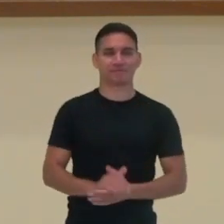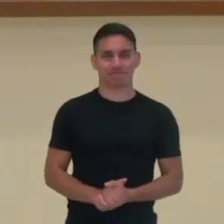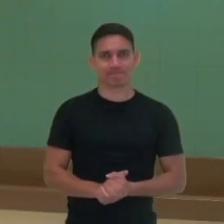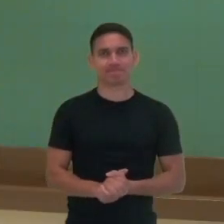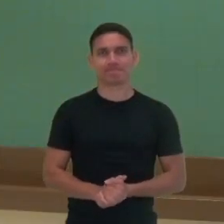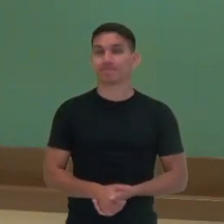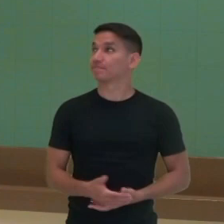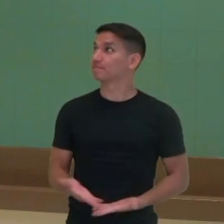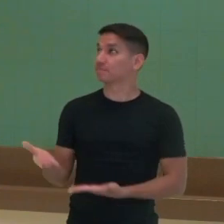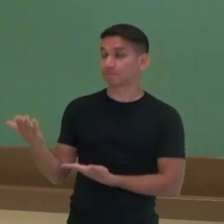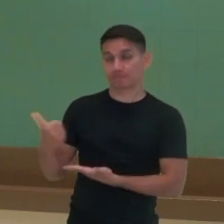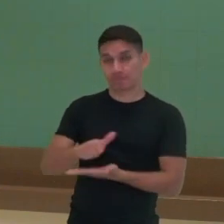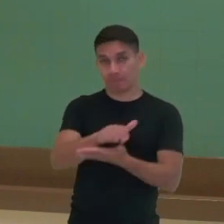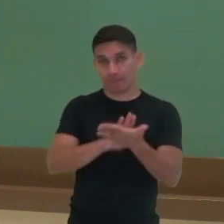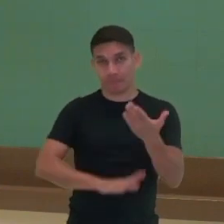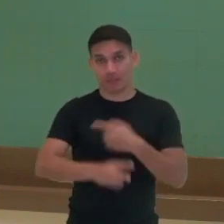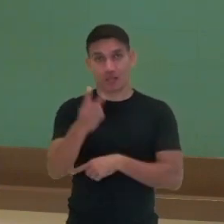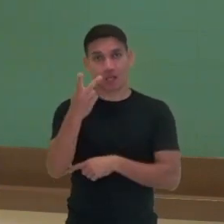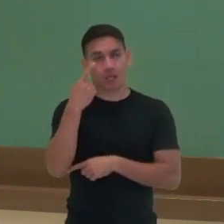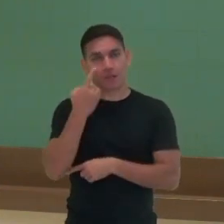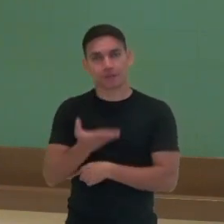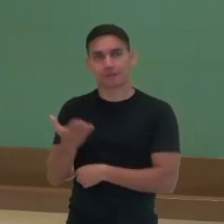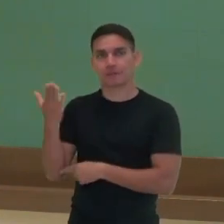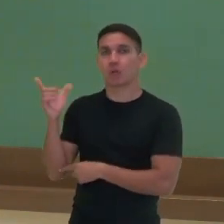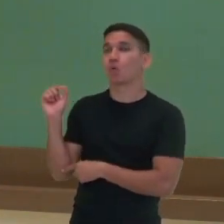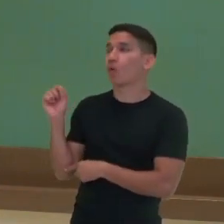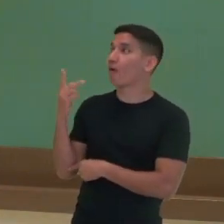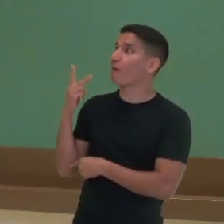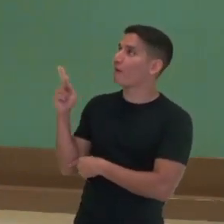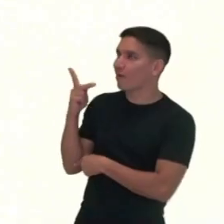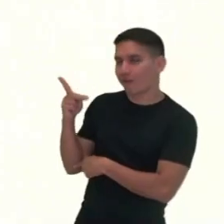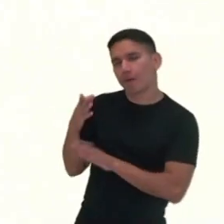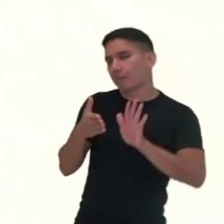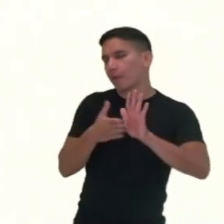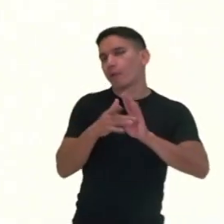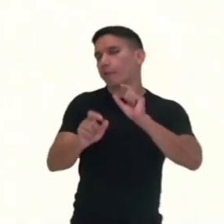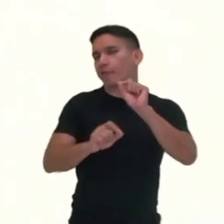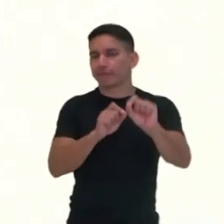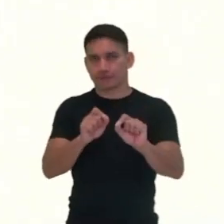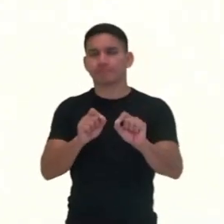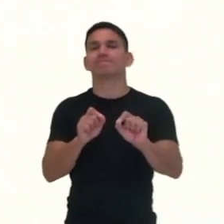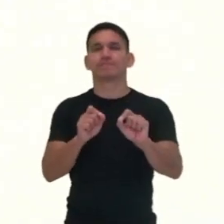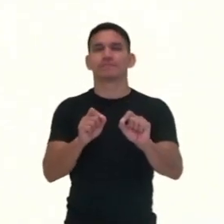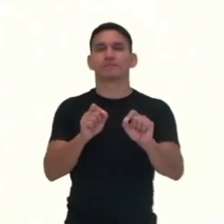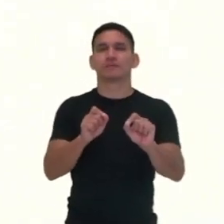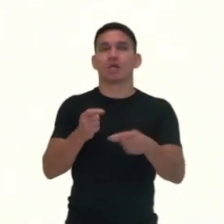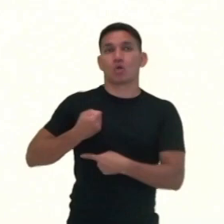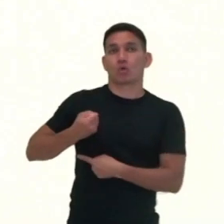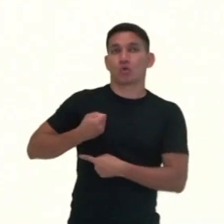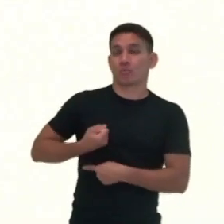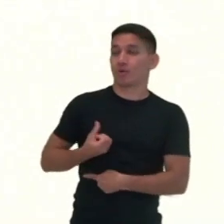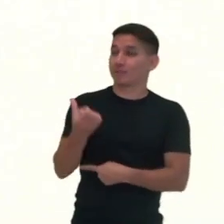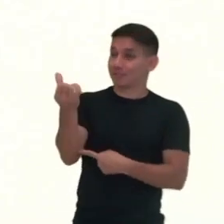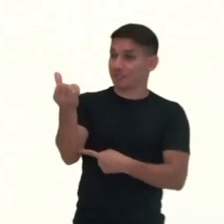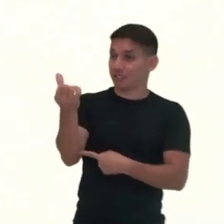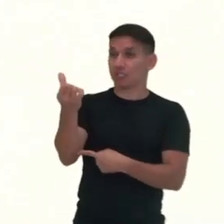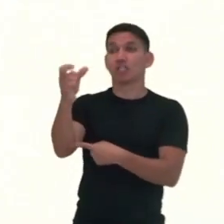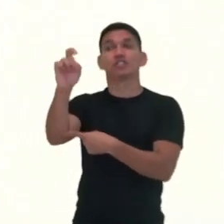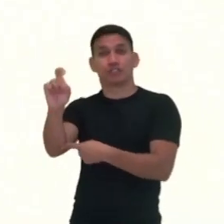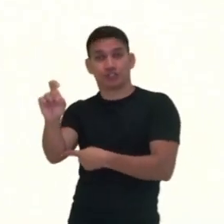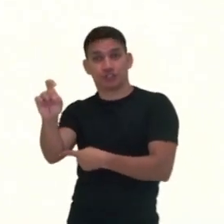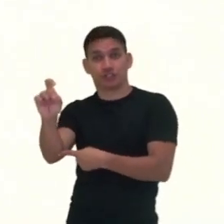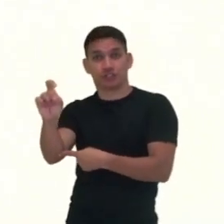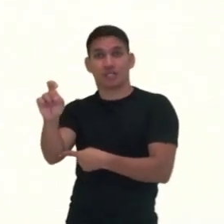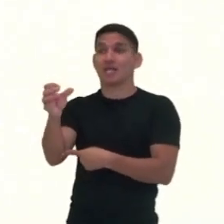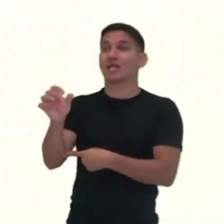Vamos, então, para o praticando 2. No praticando 2, nós temos os números 6, x